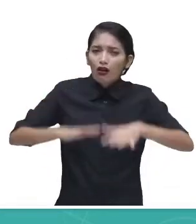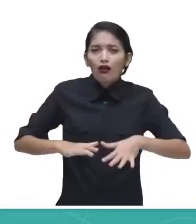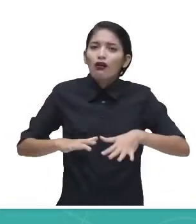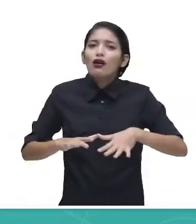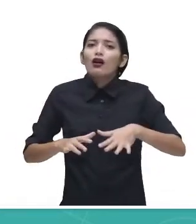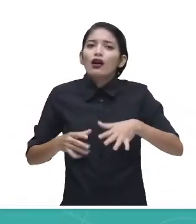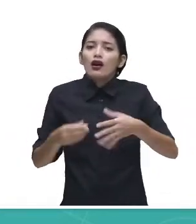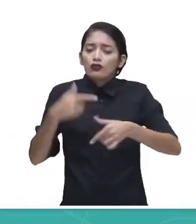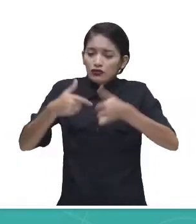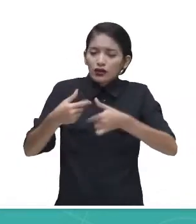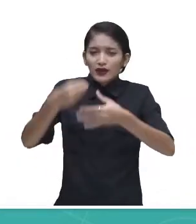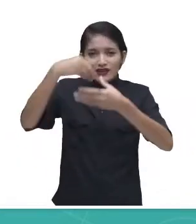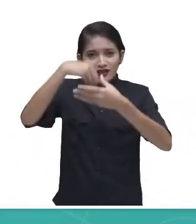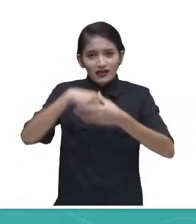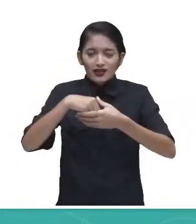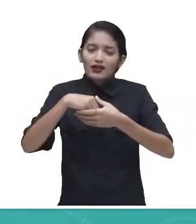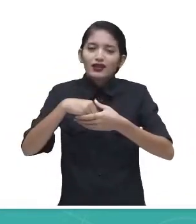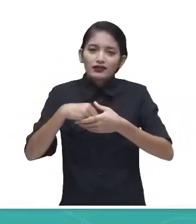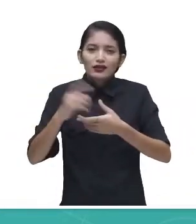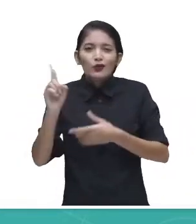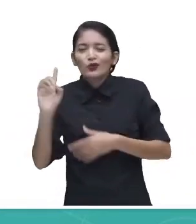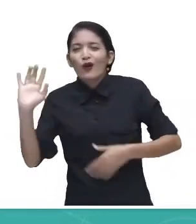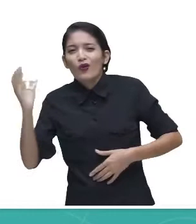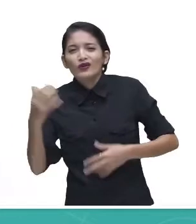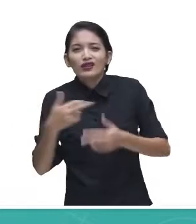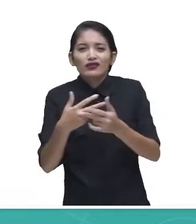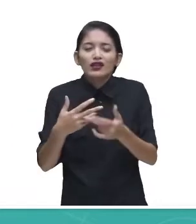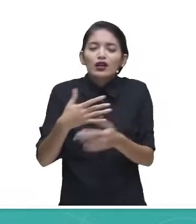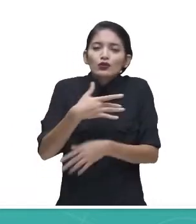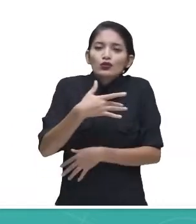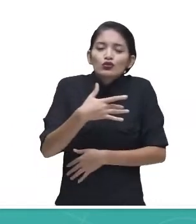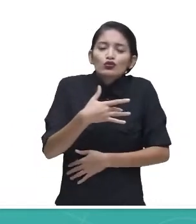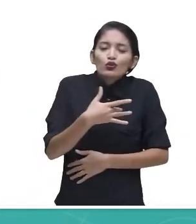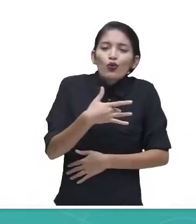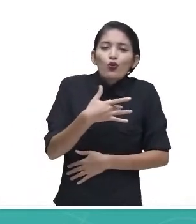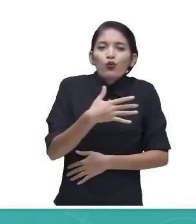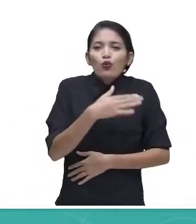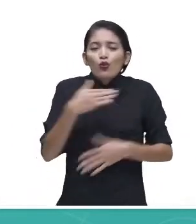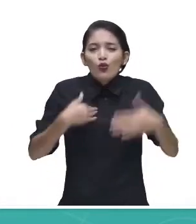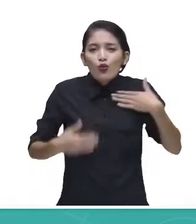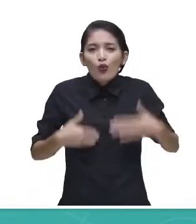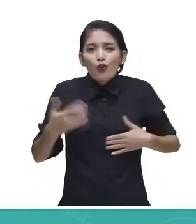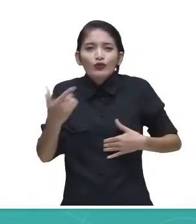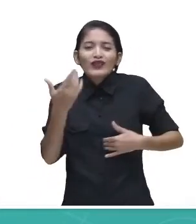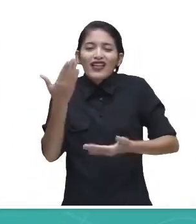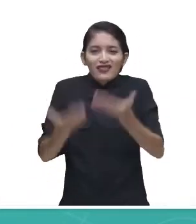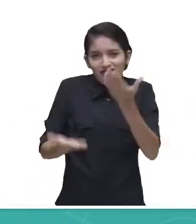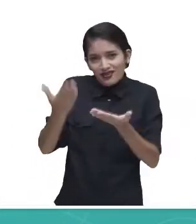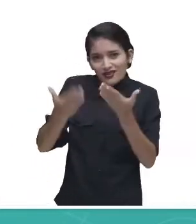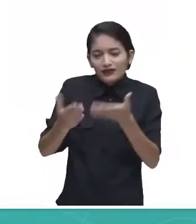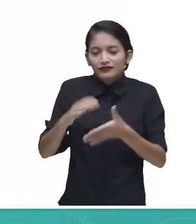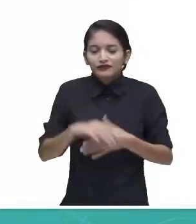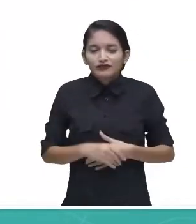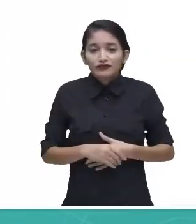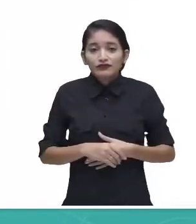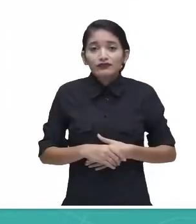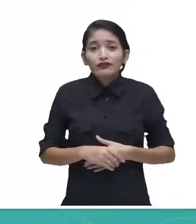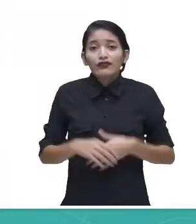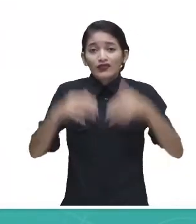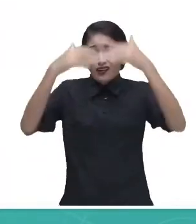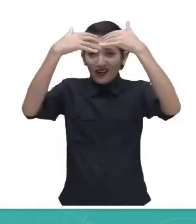funcionamento interno. Então, a homeostase não acontece, o seu corpo fica internamente desequilibrado. E o seu metabolismo